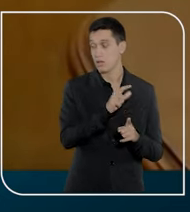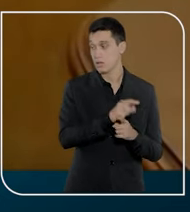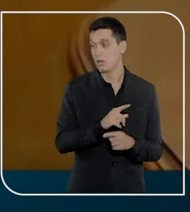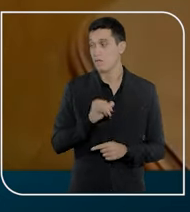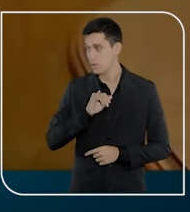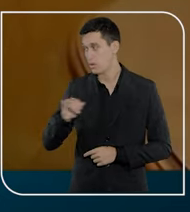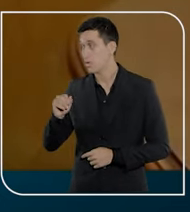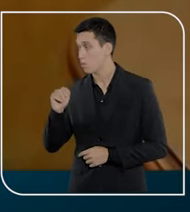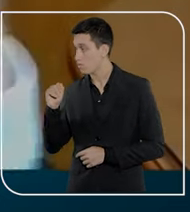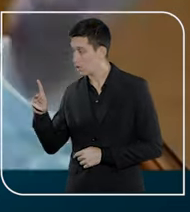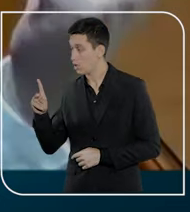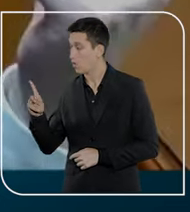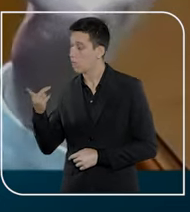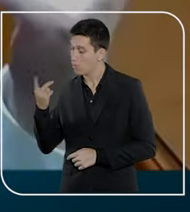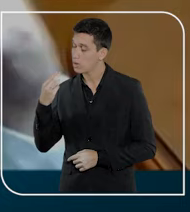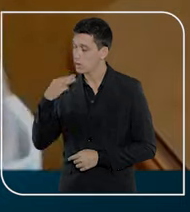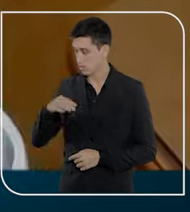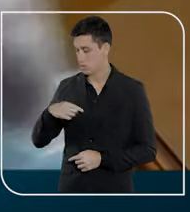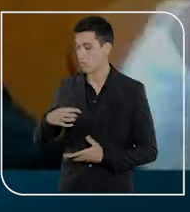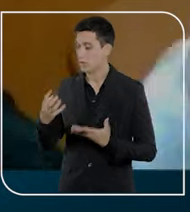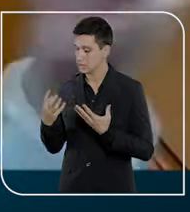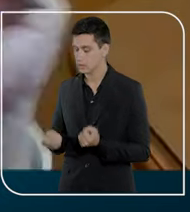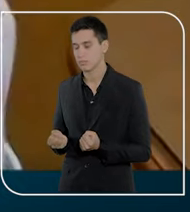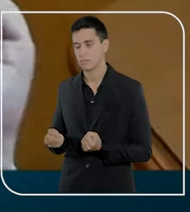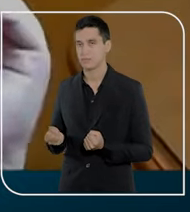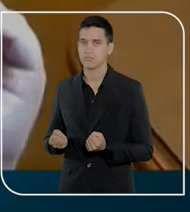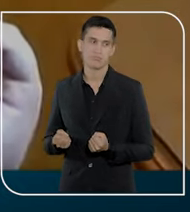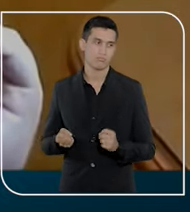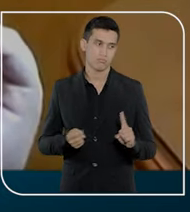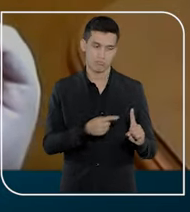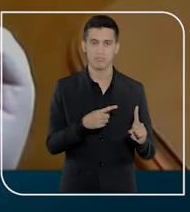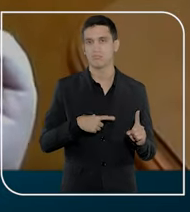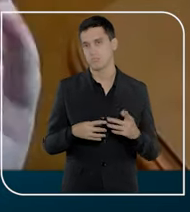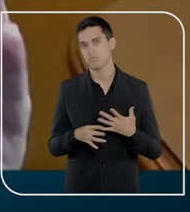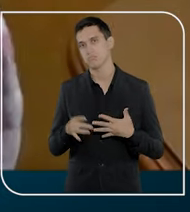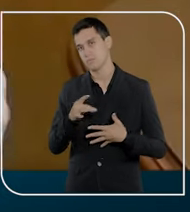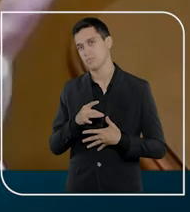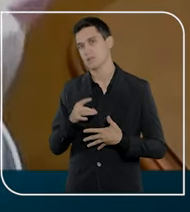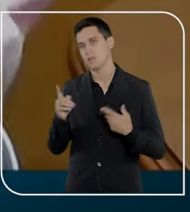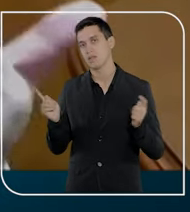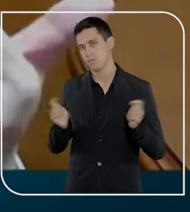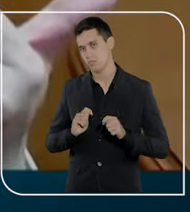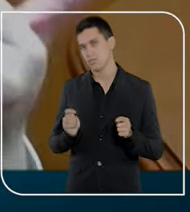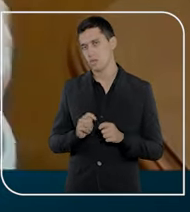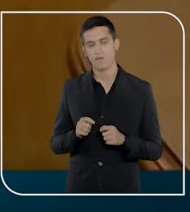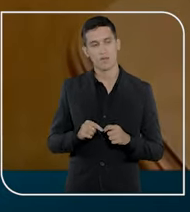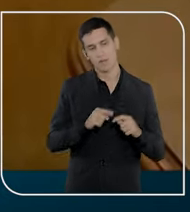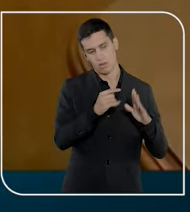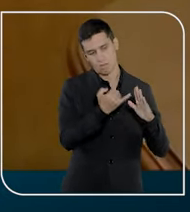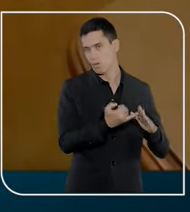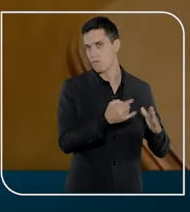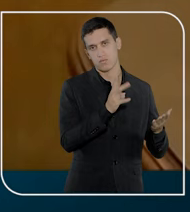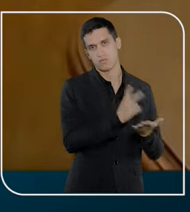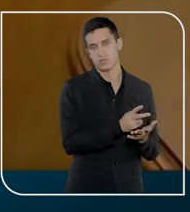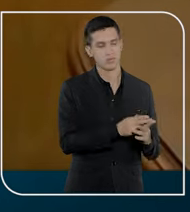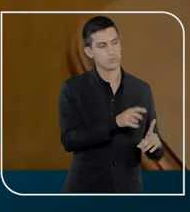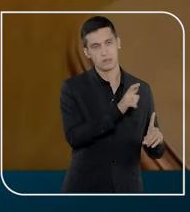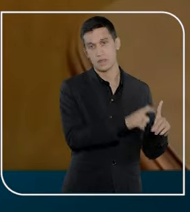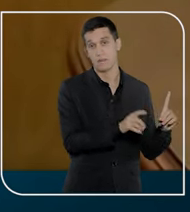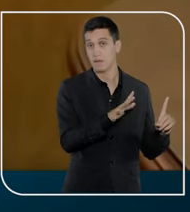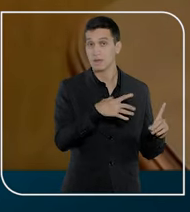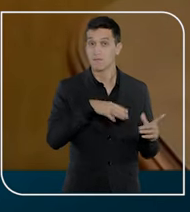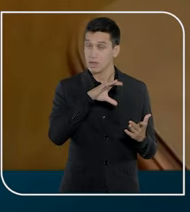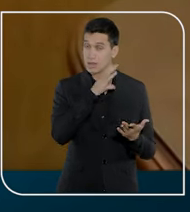eu adjudico. Ele tem preferência, ele fica com o bem. Tá? Agora, se forem credores de